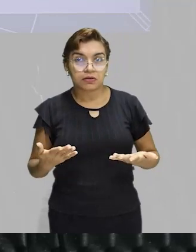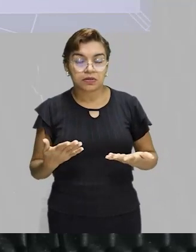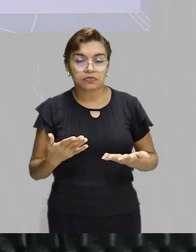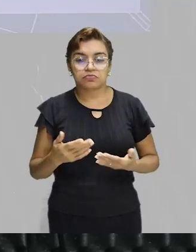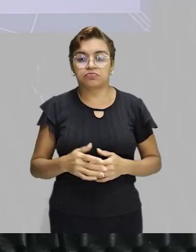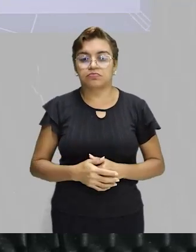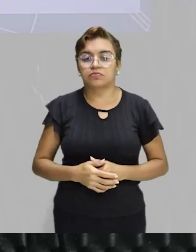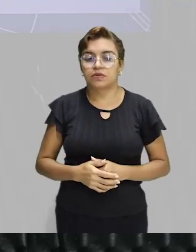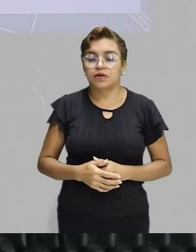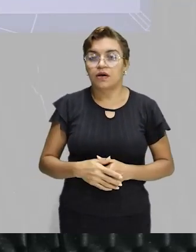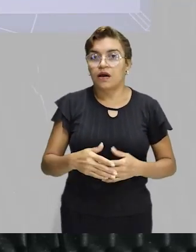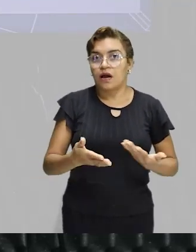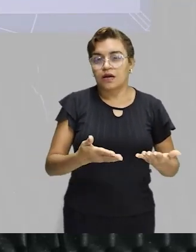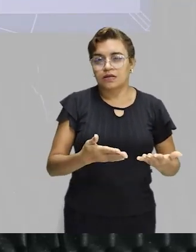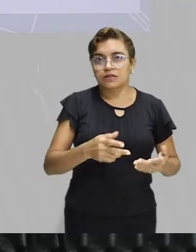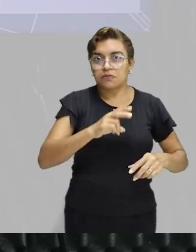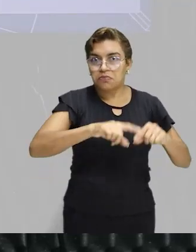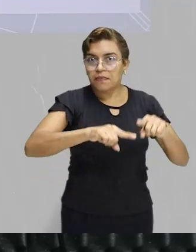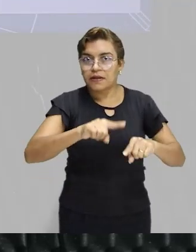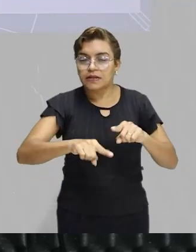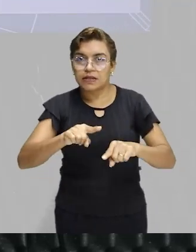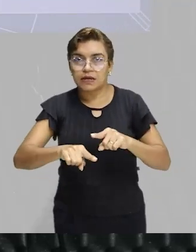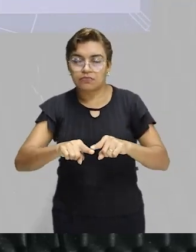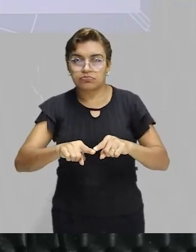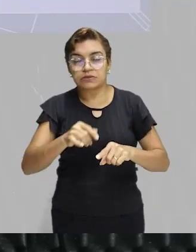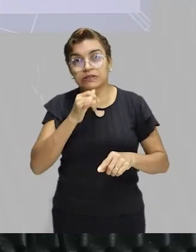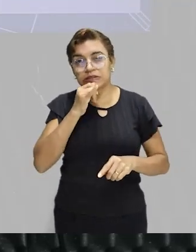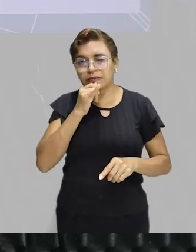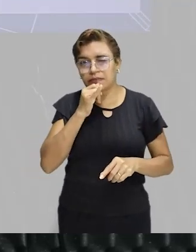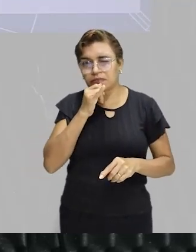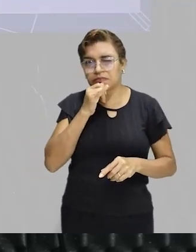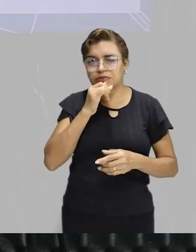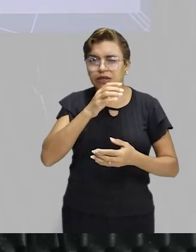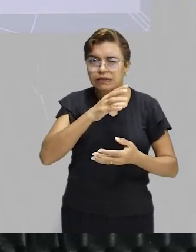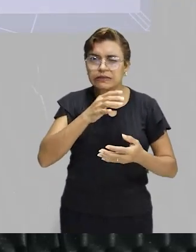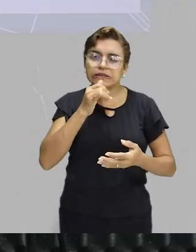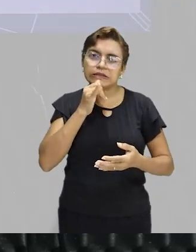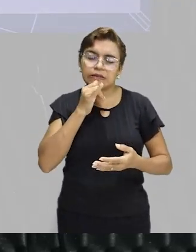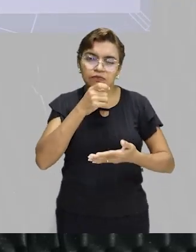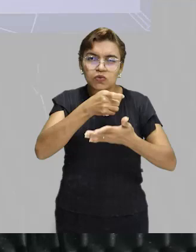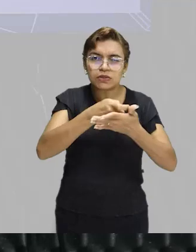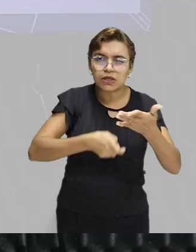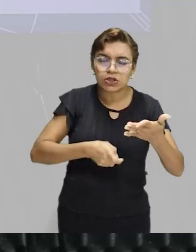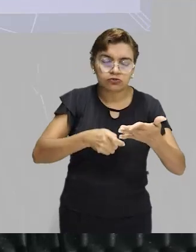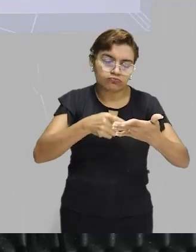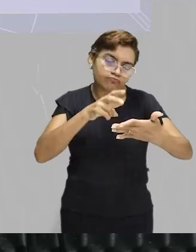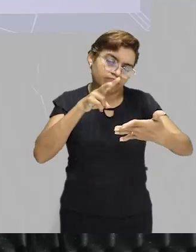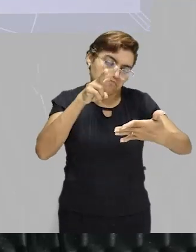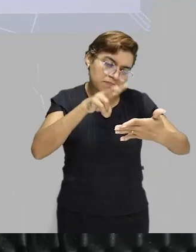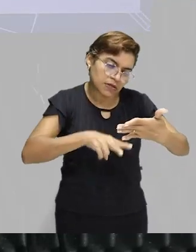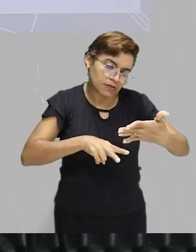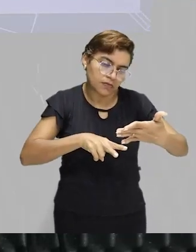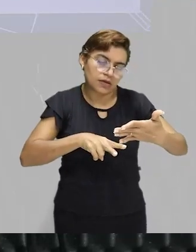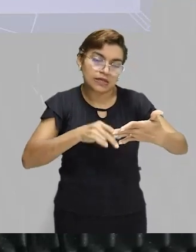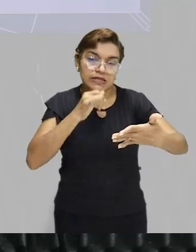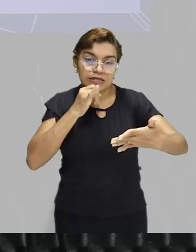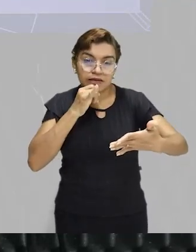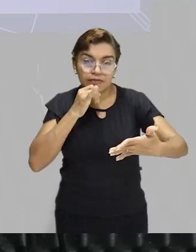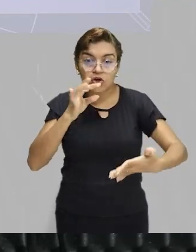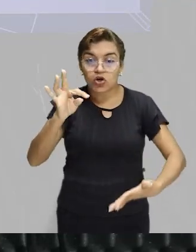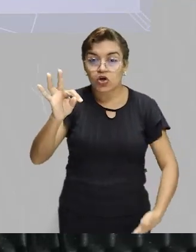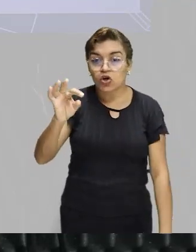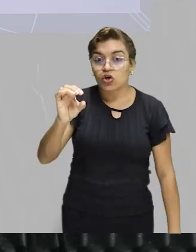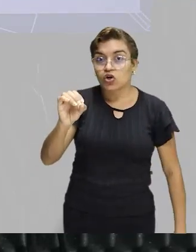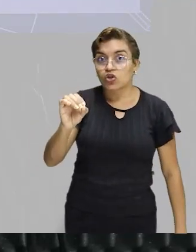alguma coisa, she drank. Ela bebeu. Então, por aí você já sabe, né? Talk é a xícara,